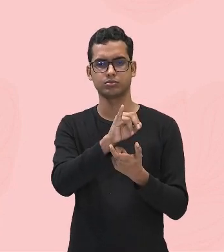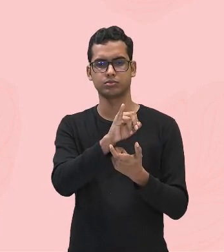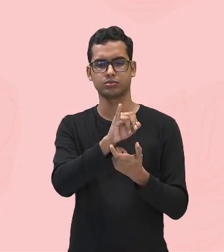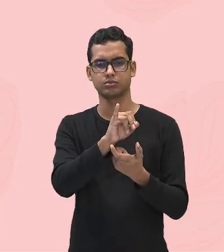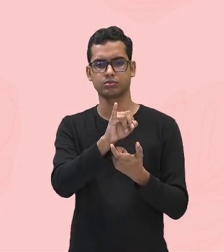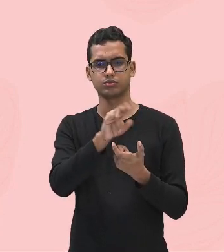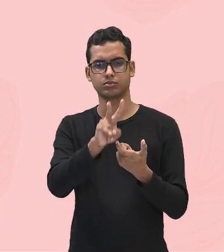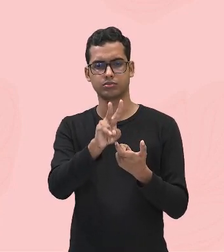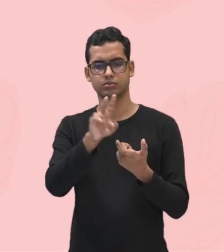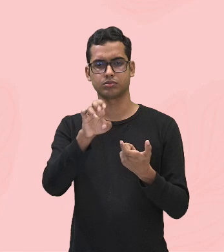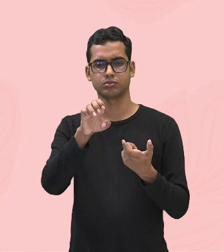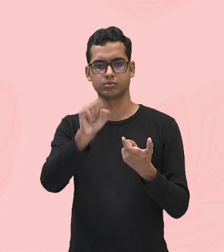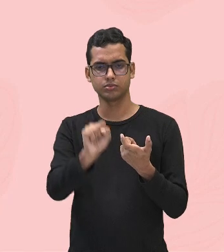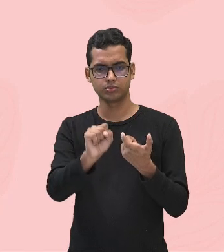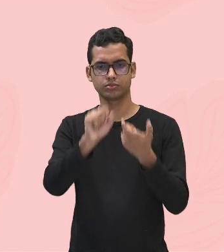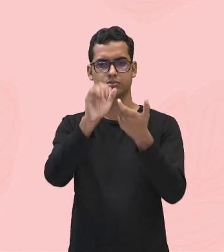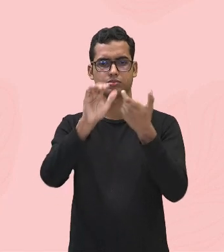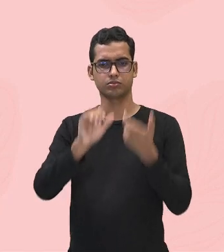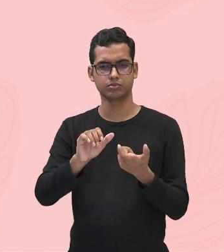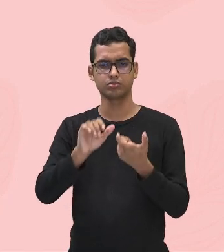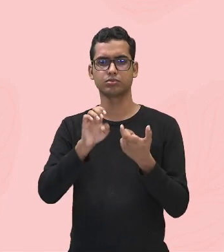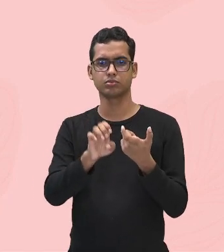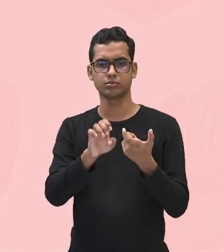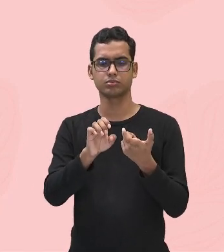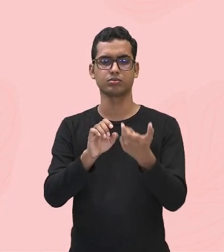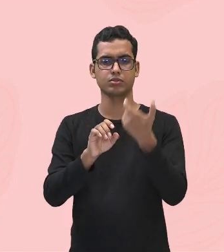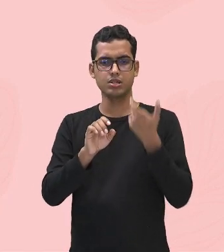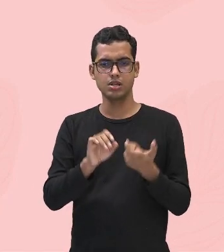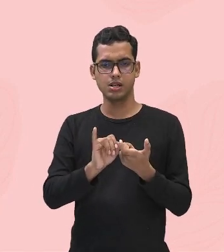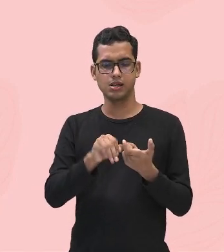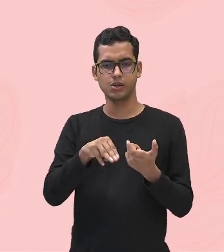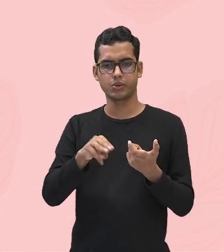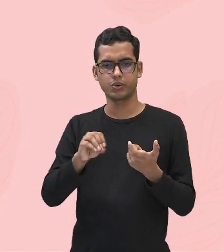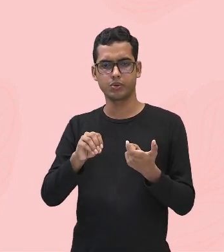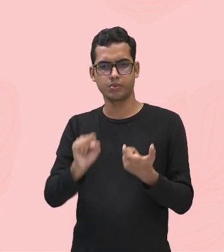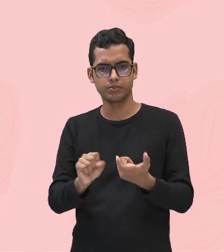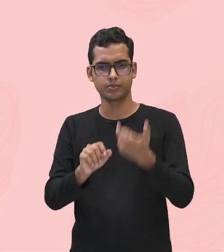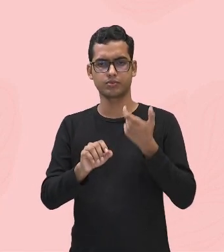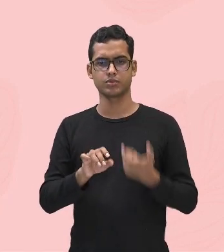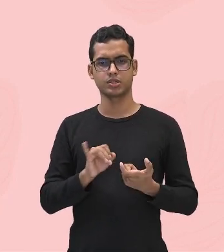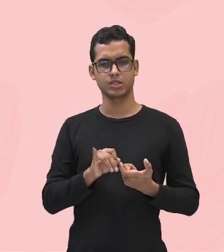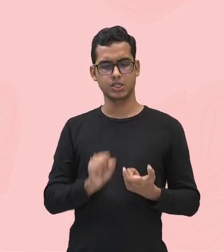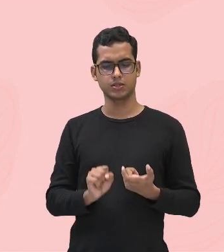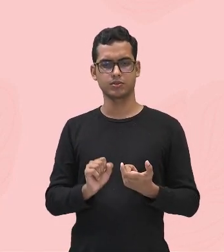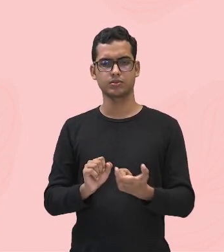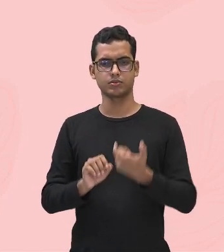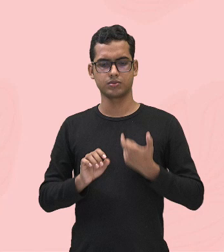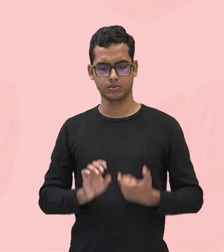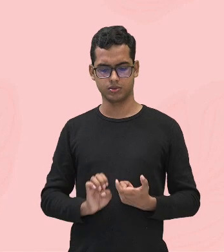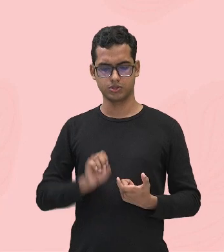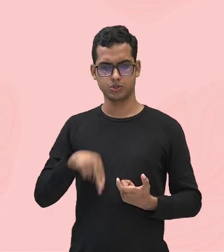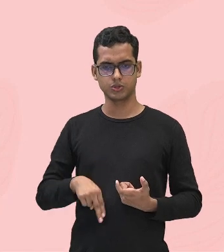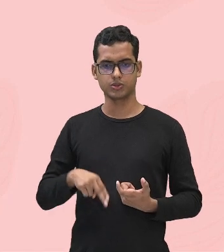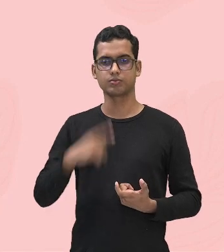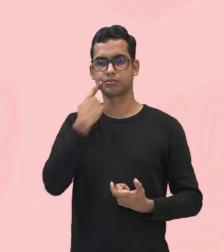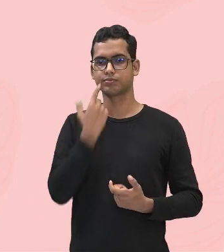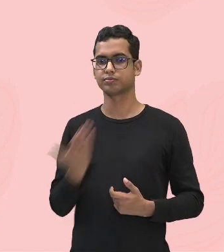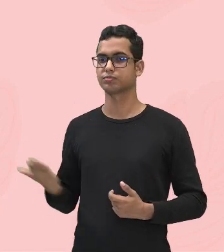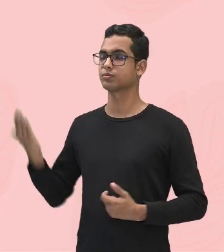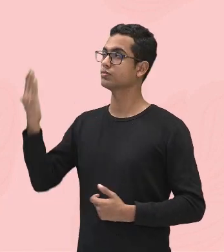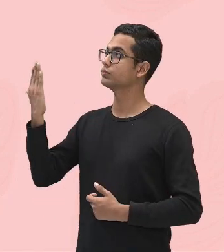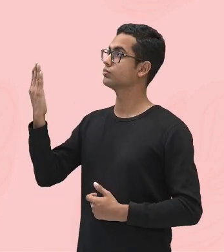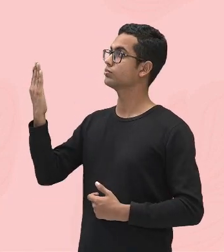ficando yo vivo, tu vives, ele, usted vive, nosotros vivimos, vosotros